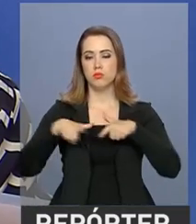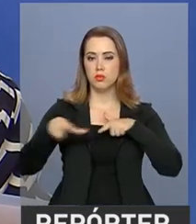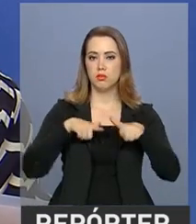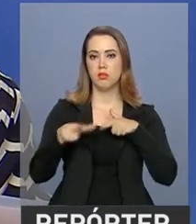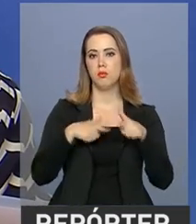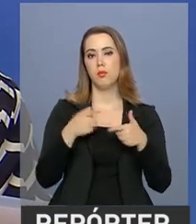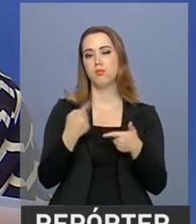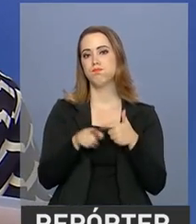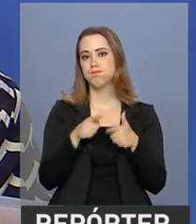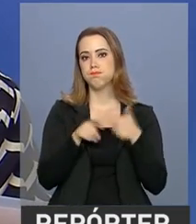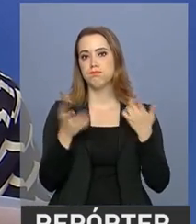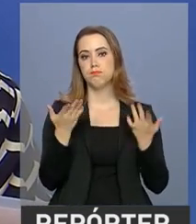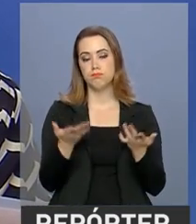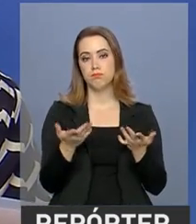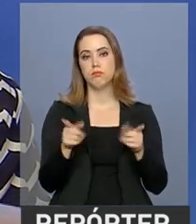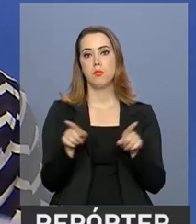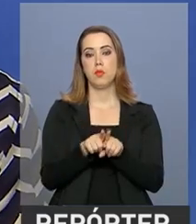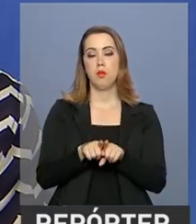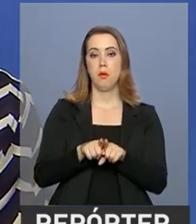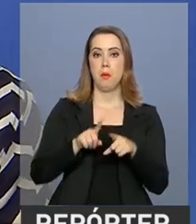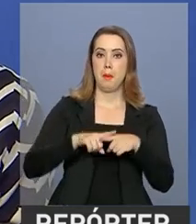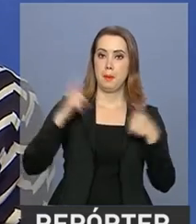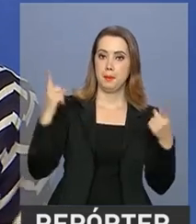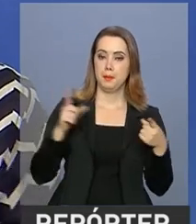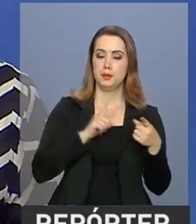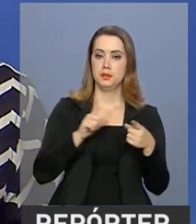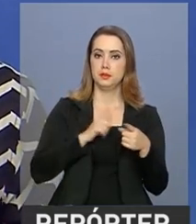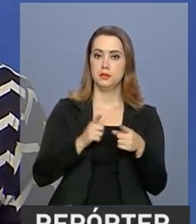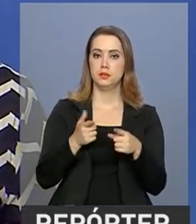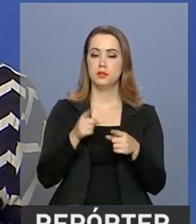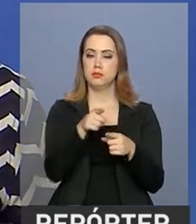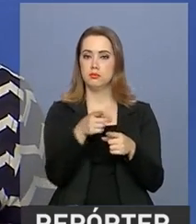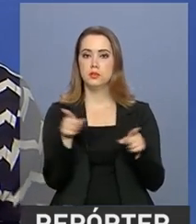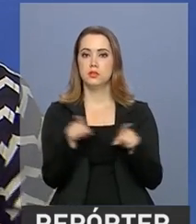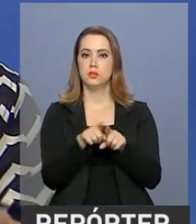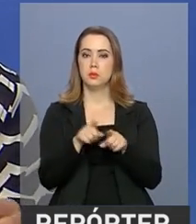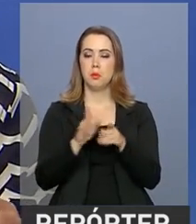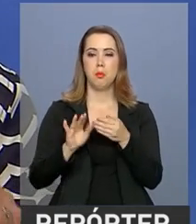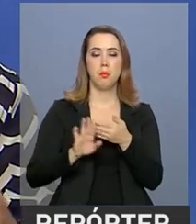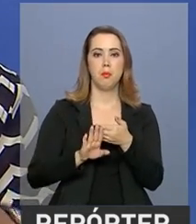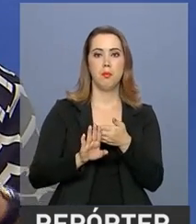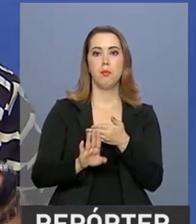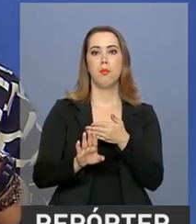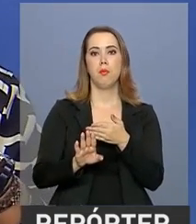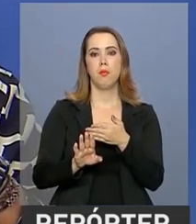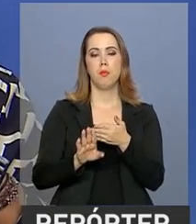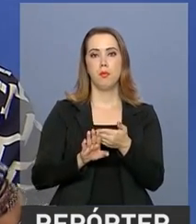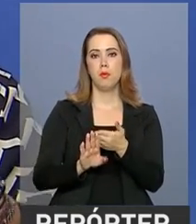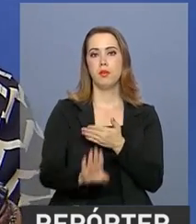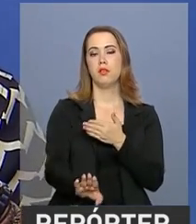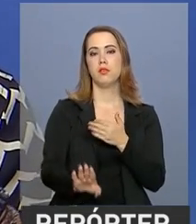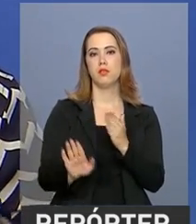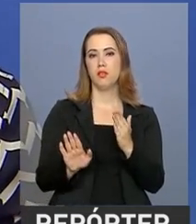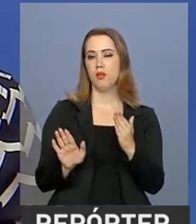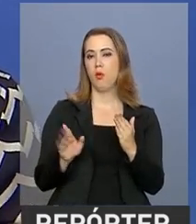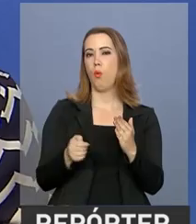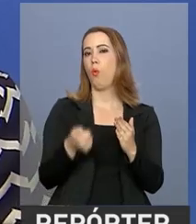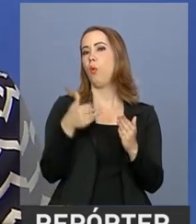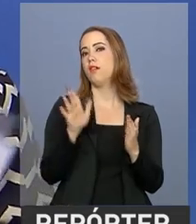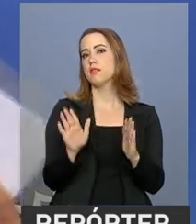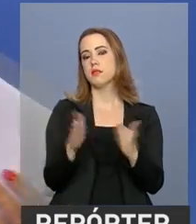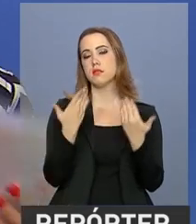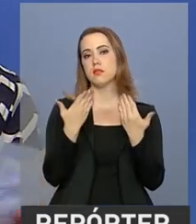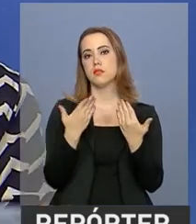e do outro lado né trabalhando no sentido de evitar que as empresas entrem em recuperação judicial a